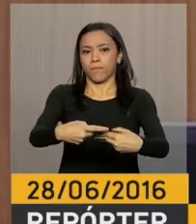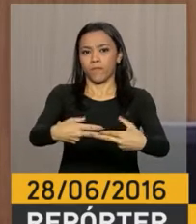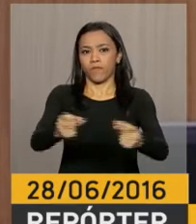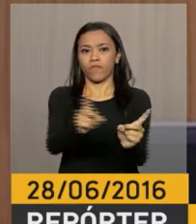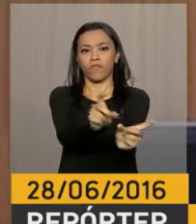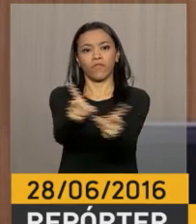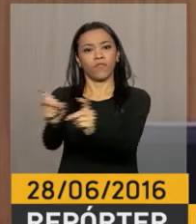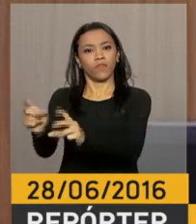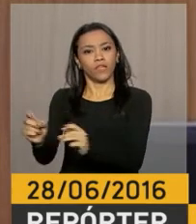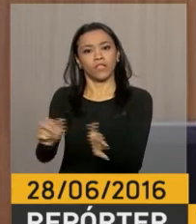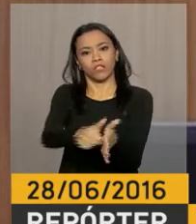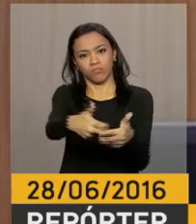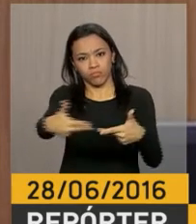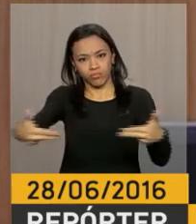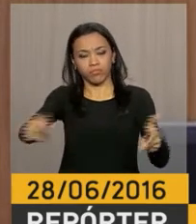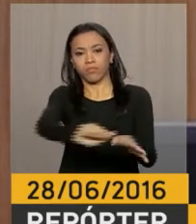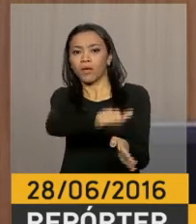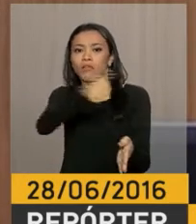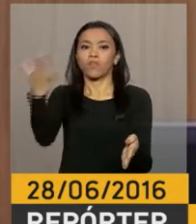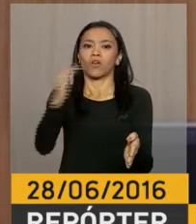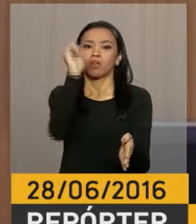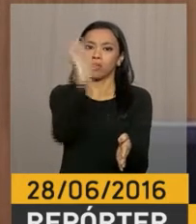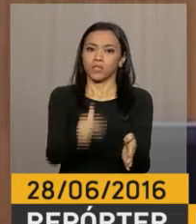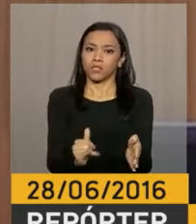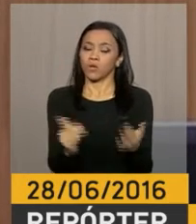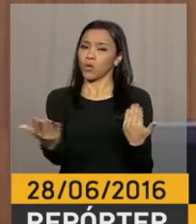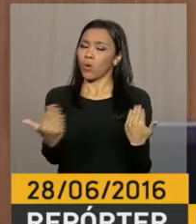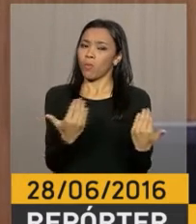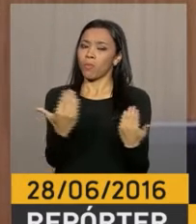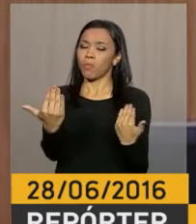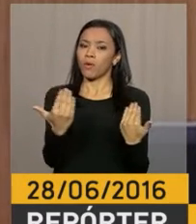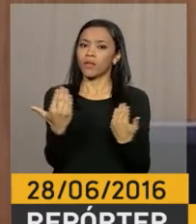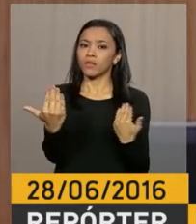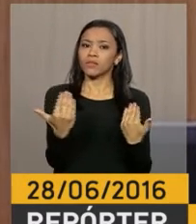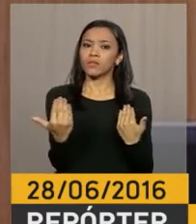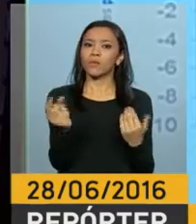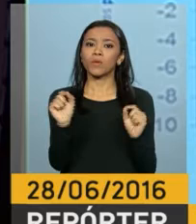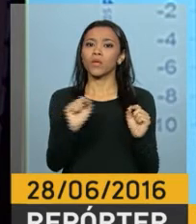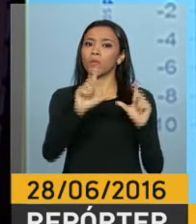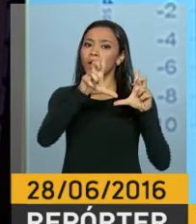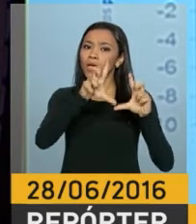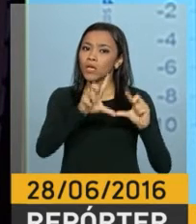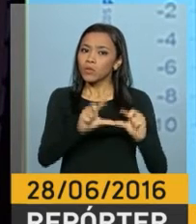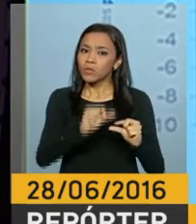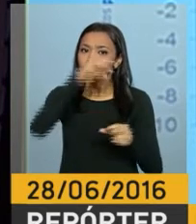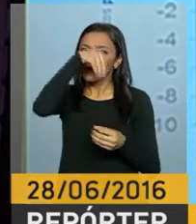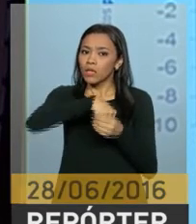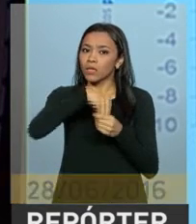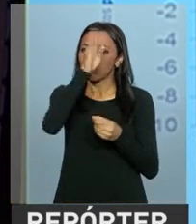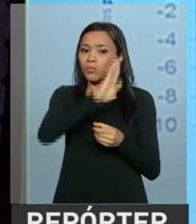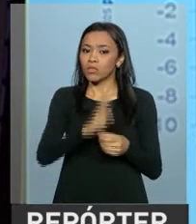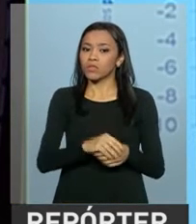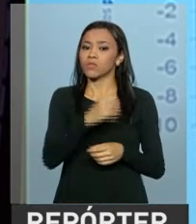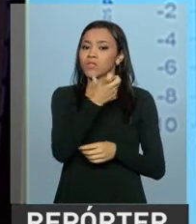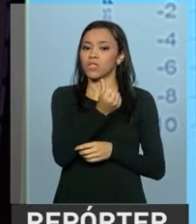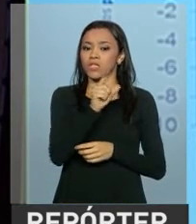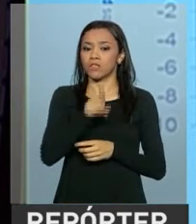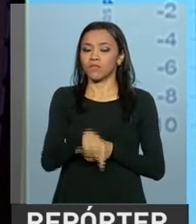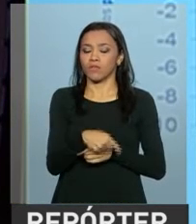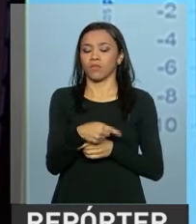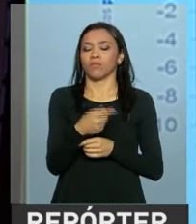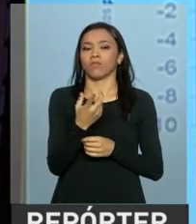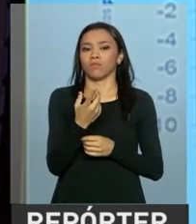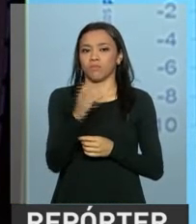em comparação a uma redução da absorção interna de 6,3 pontos de percentagem. Quer dizer, você